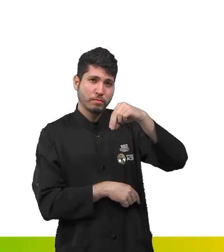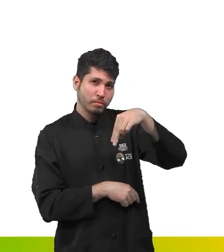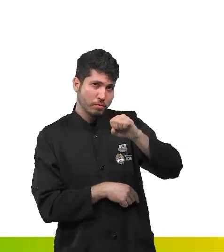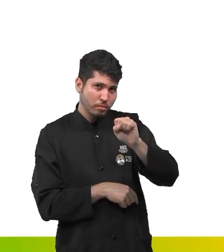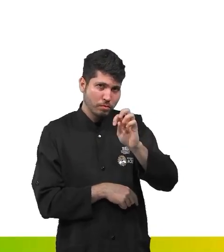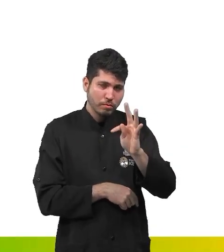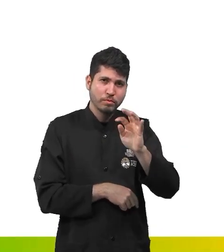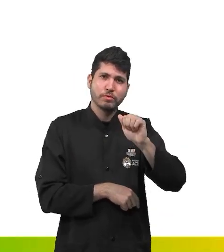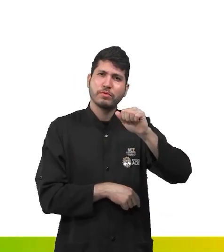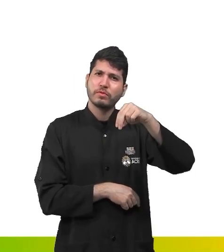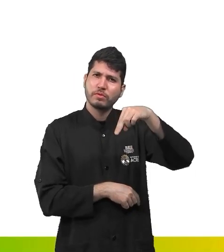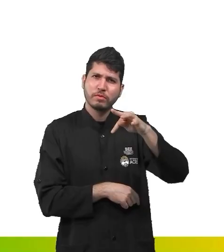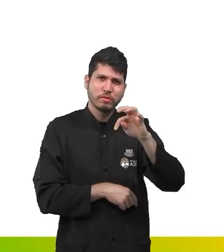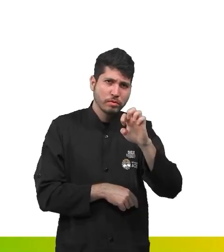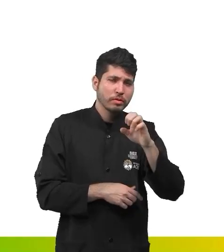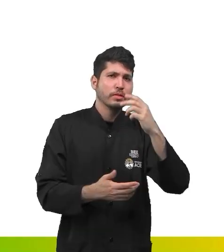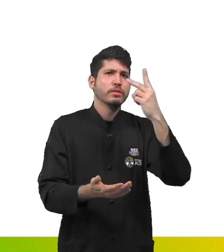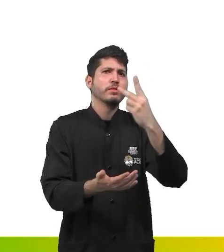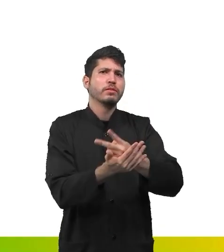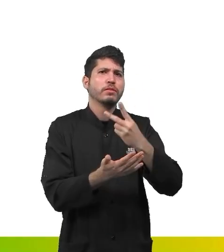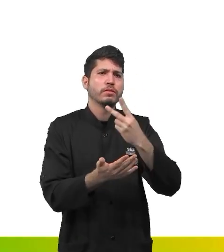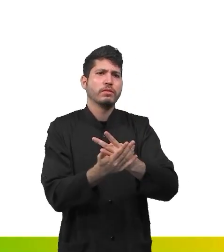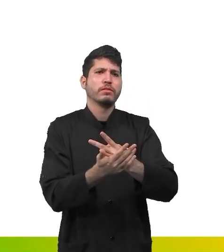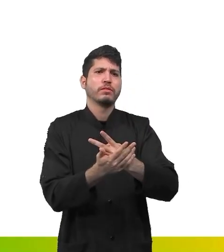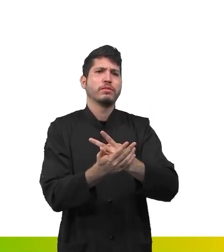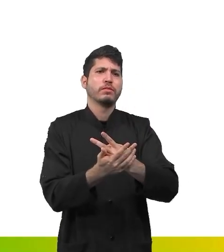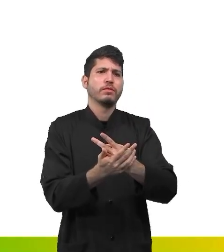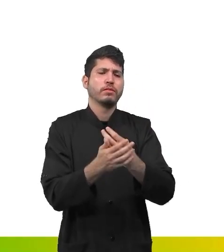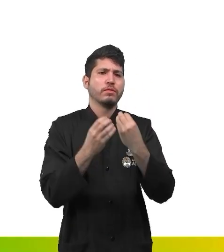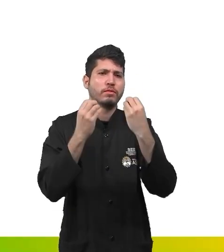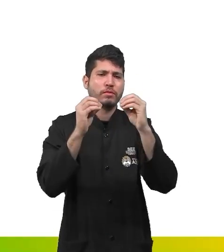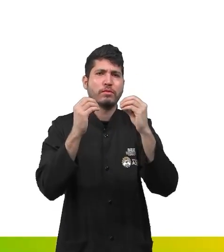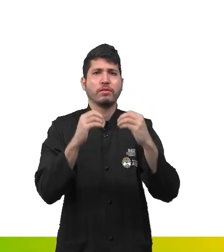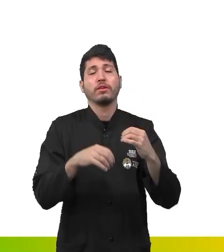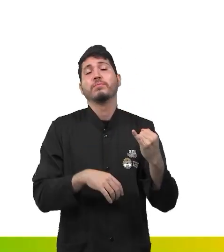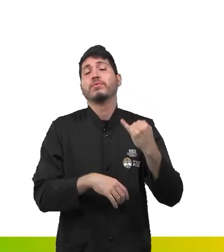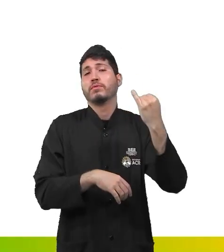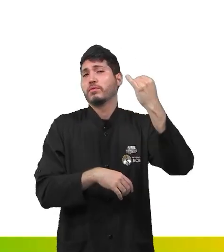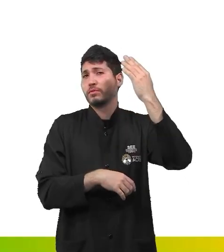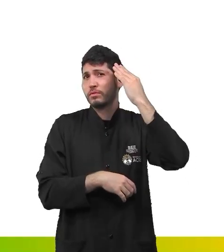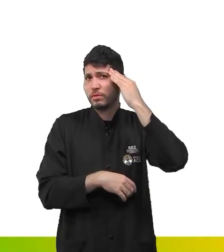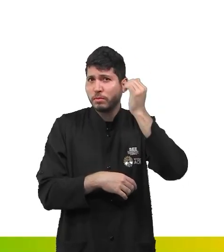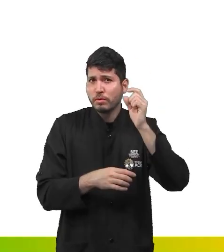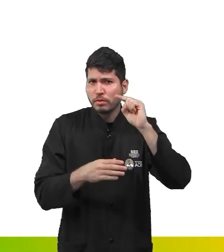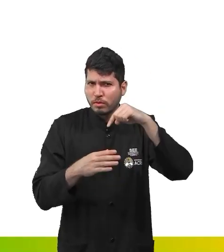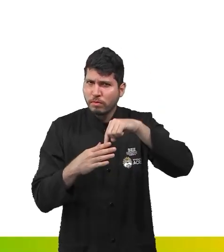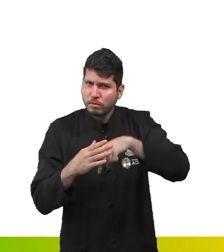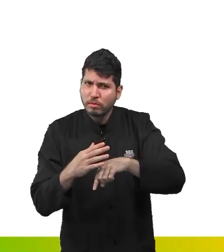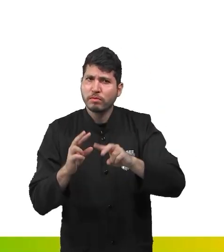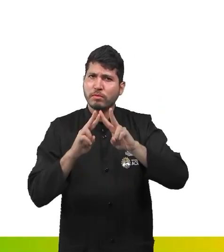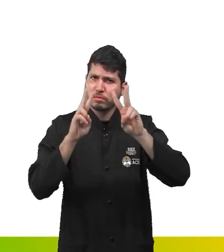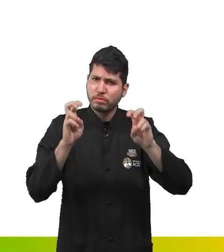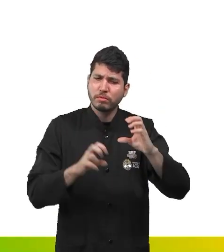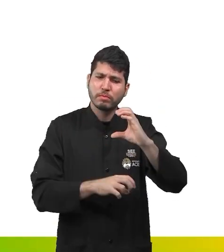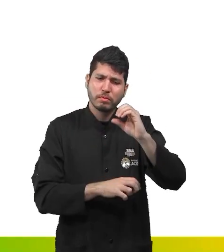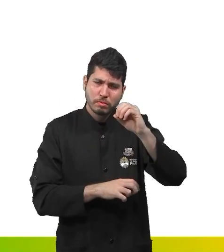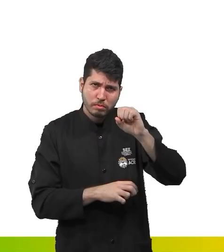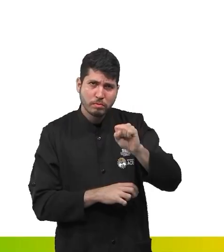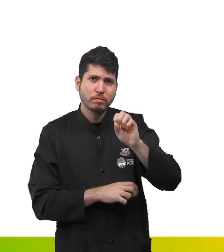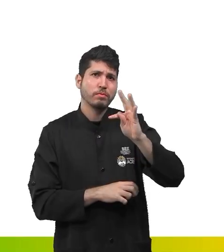vai aparecer, pessoal. Por isso que é importante conhecê-la, tá? Aqui o 10